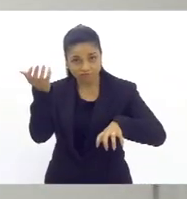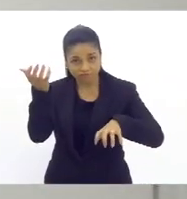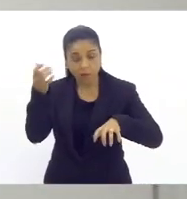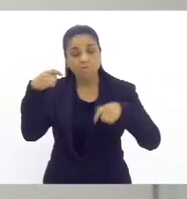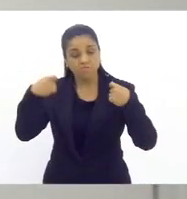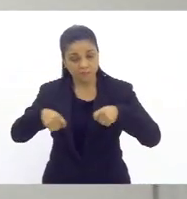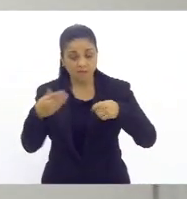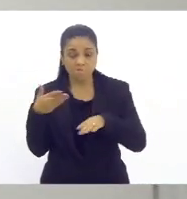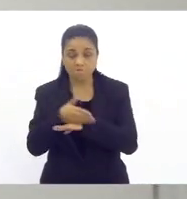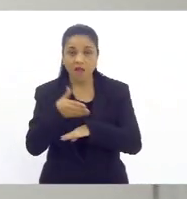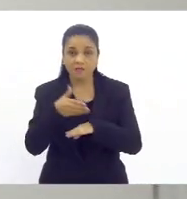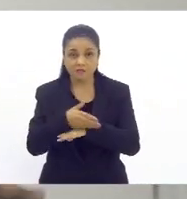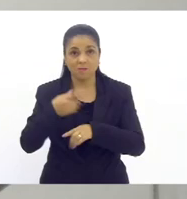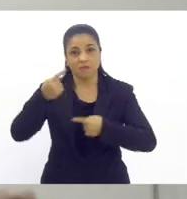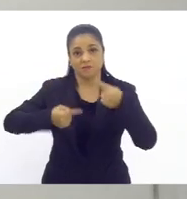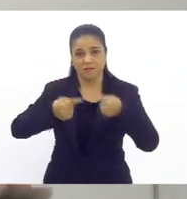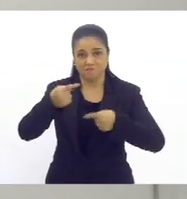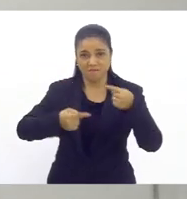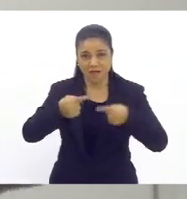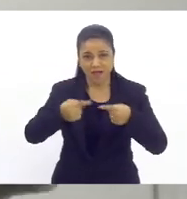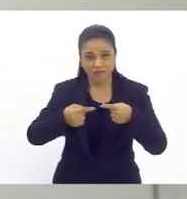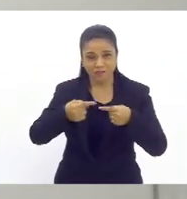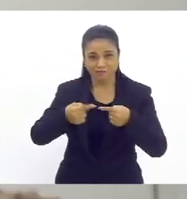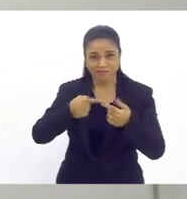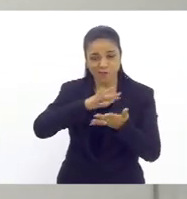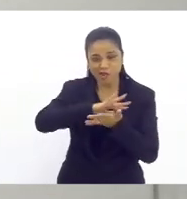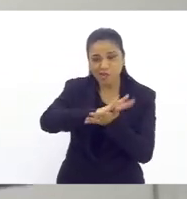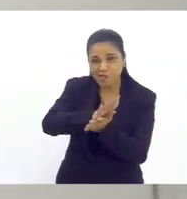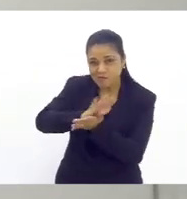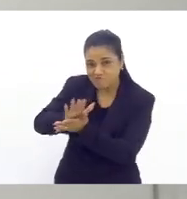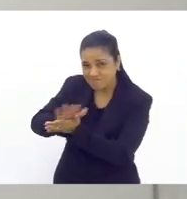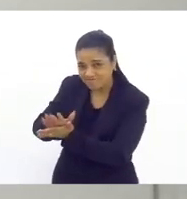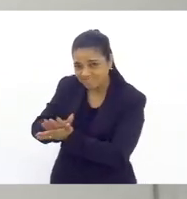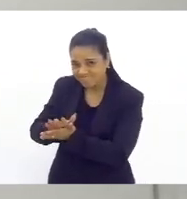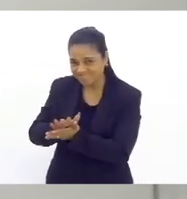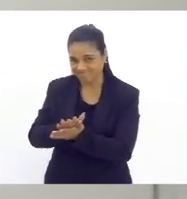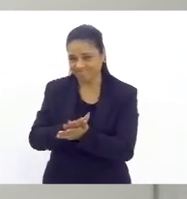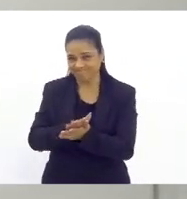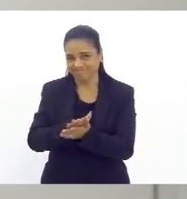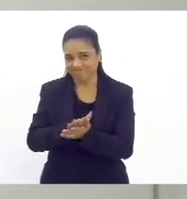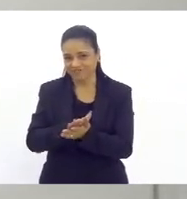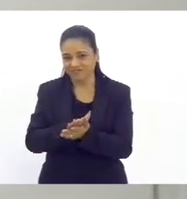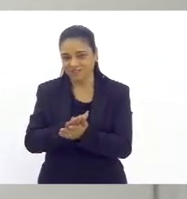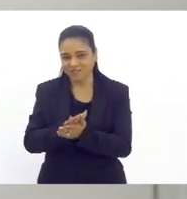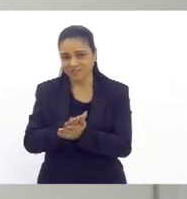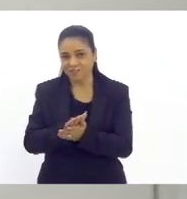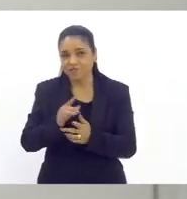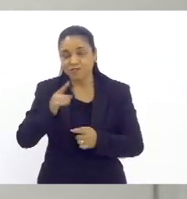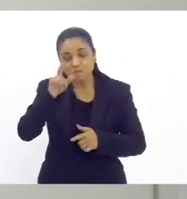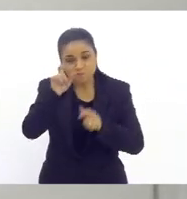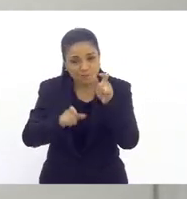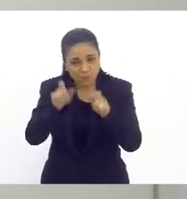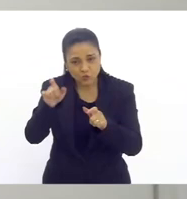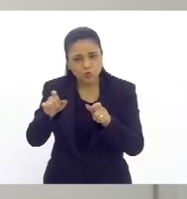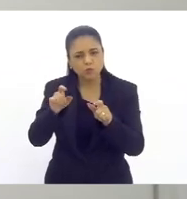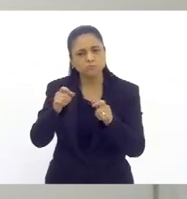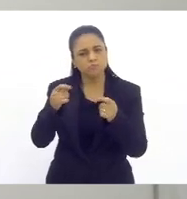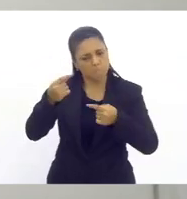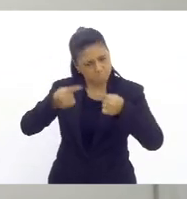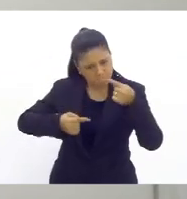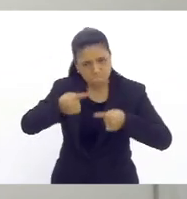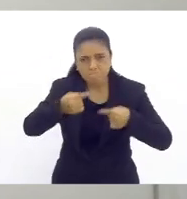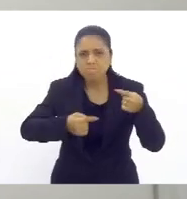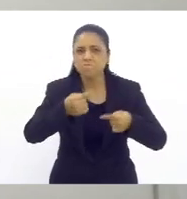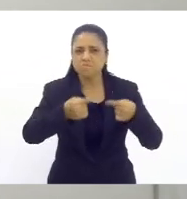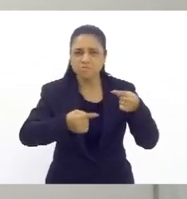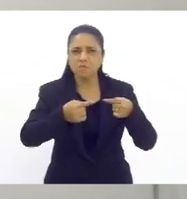a criminalização hoje finalização precisam ter as pessoas que têm poder para se manifestar com relação a isso é acho